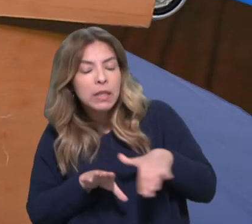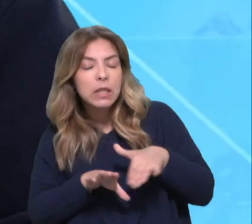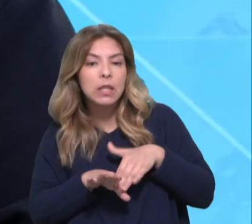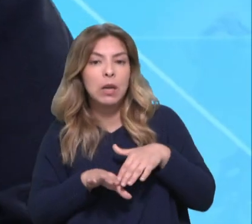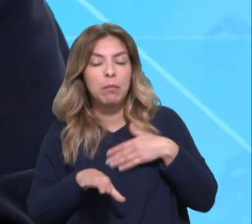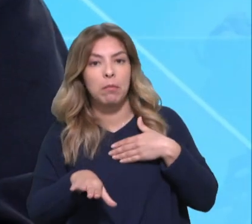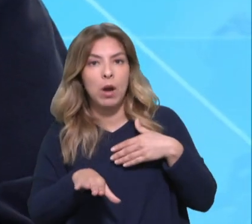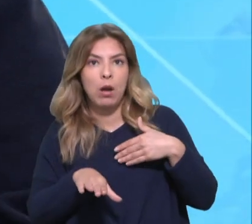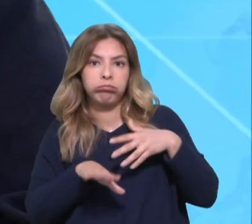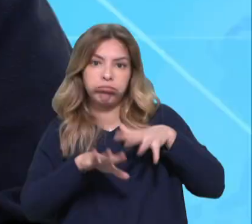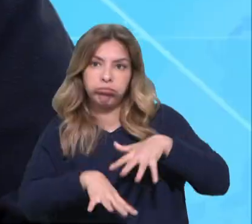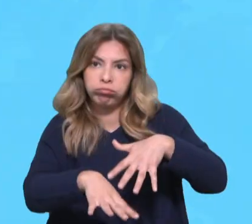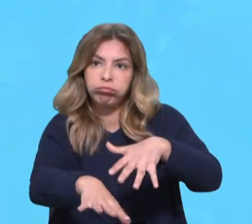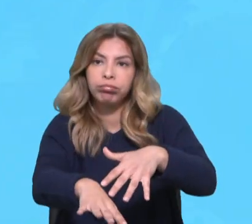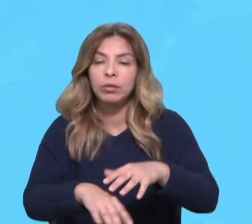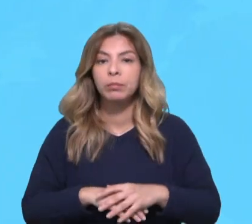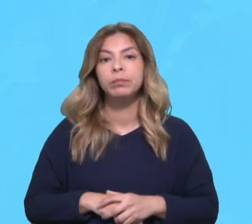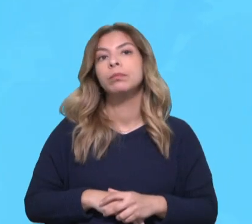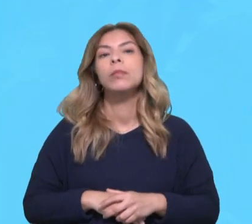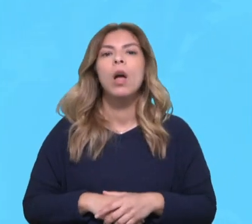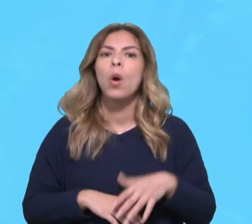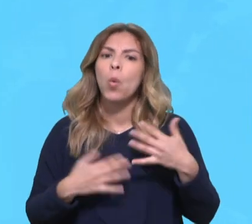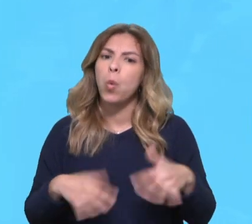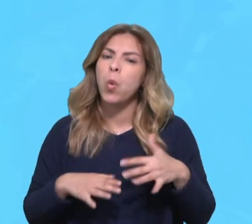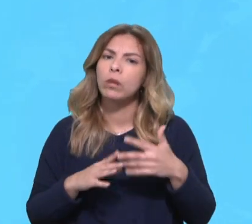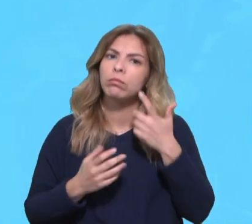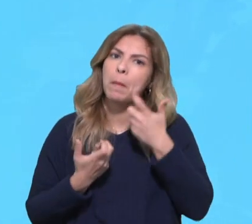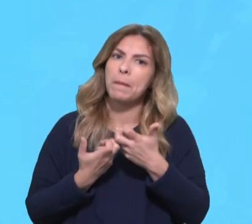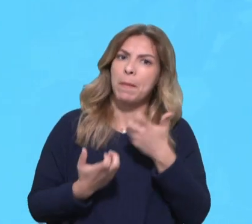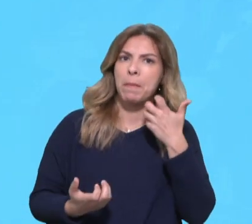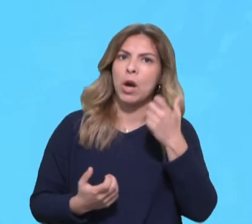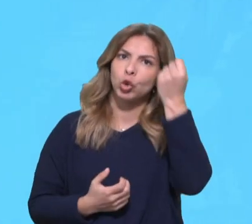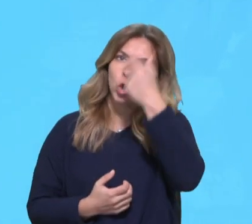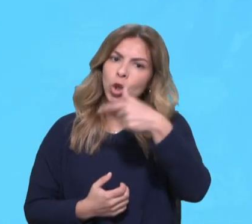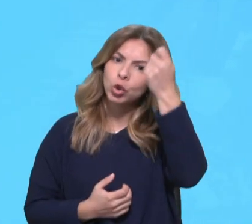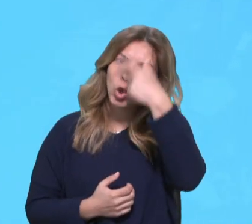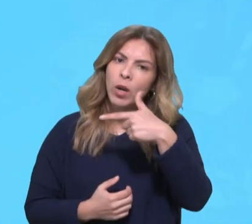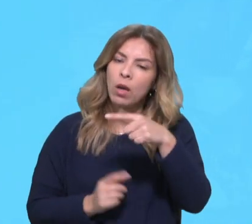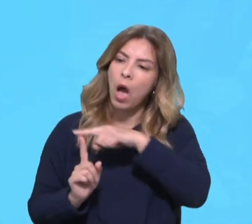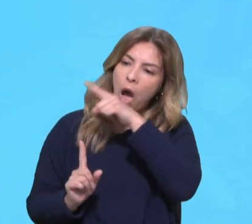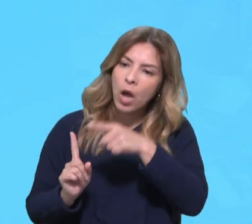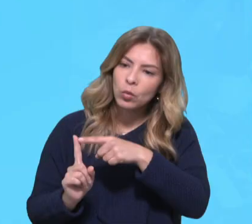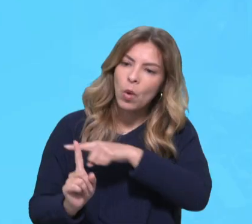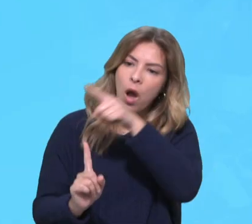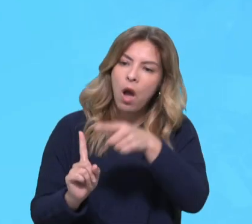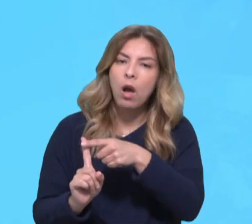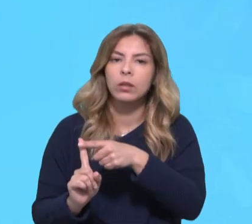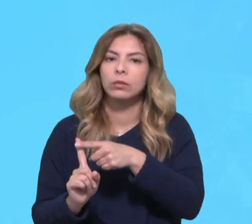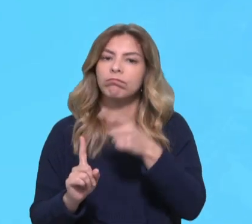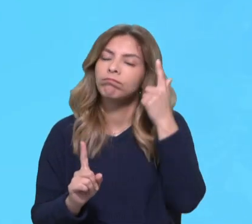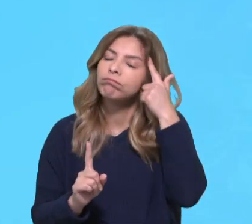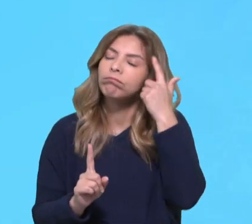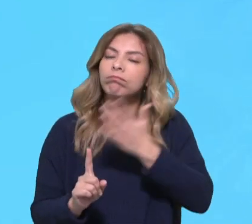procissão. São momentos, de facto, cheios de história e que em cada ano evocam a paixão,